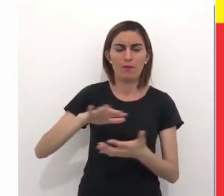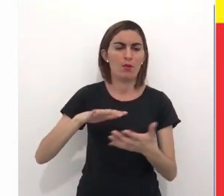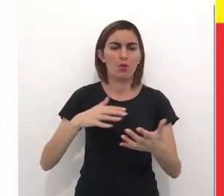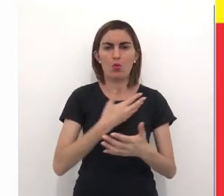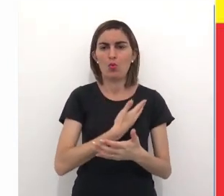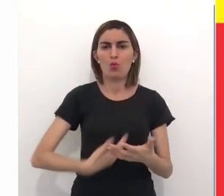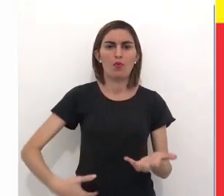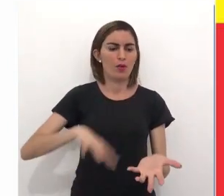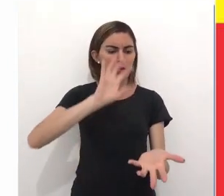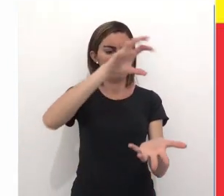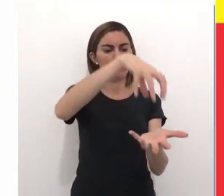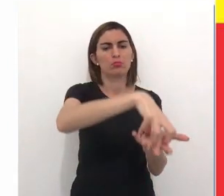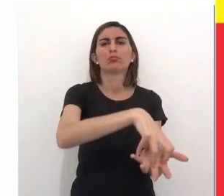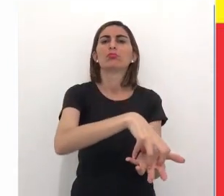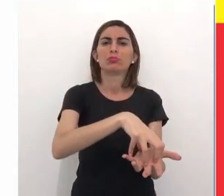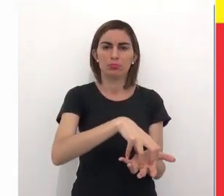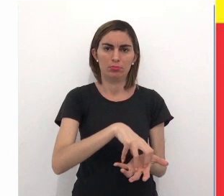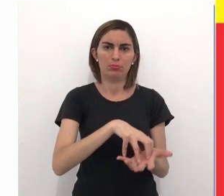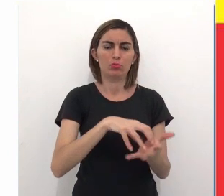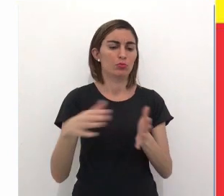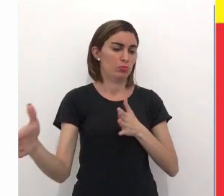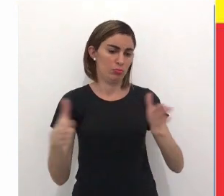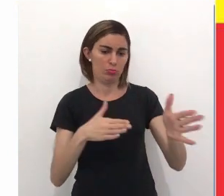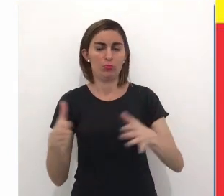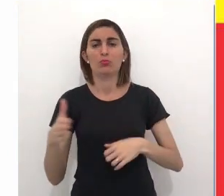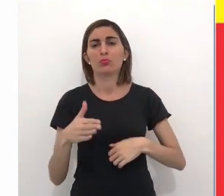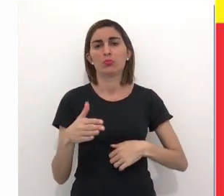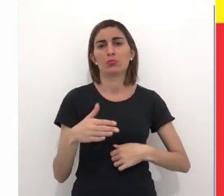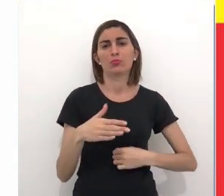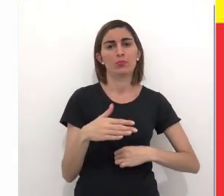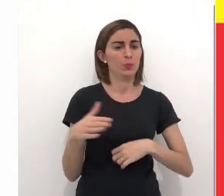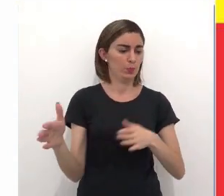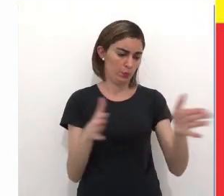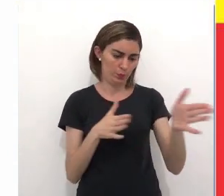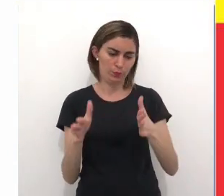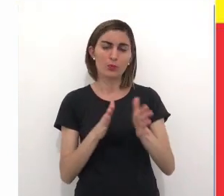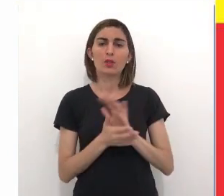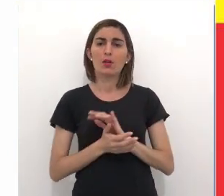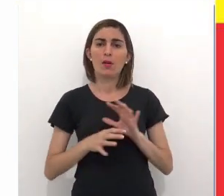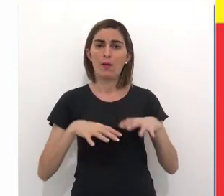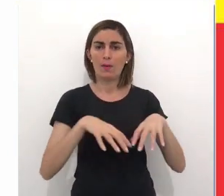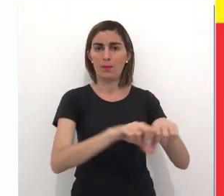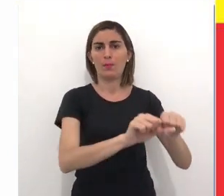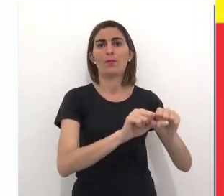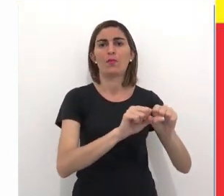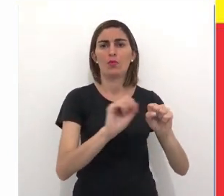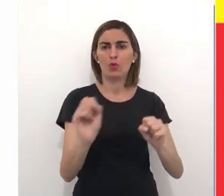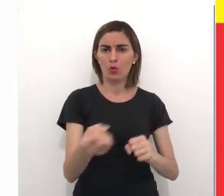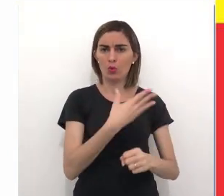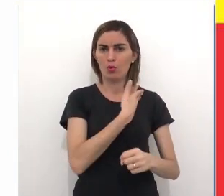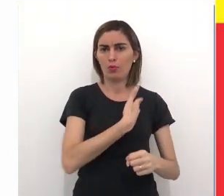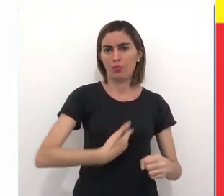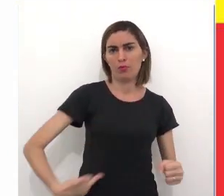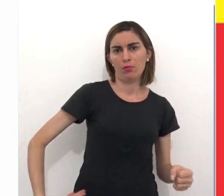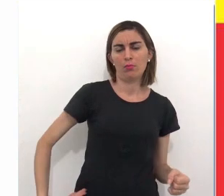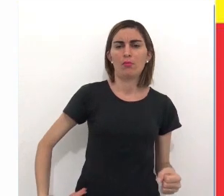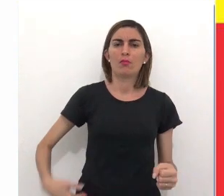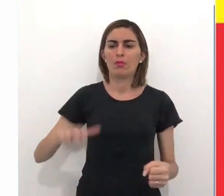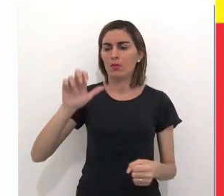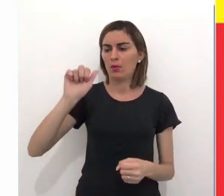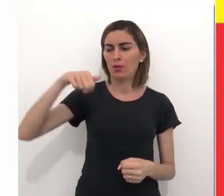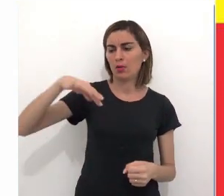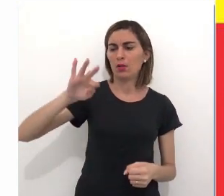apelou para o governo central. Durante os distúrbios, tomou posse o novo